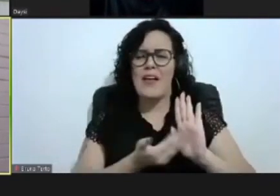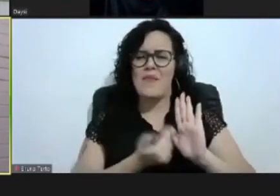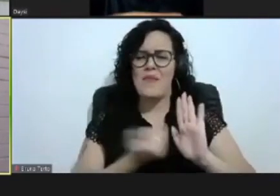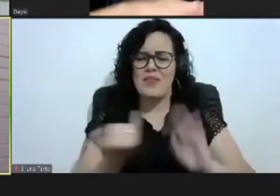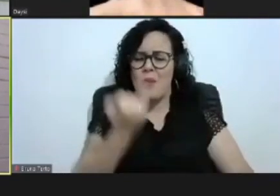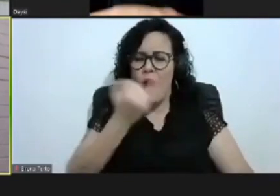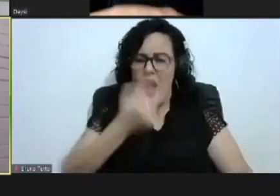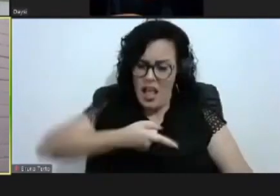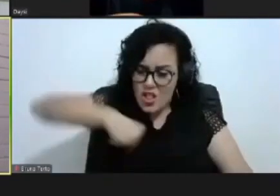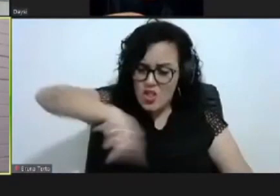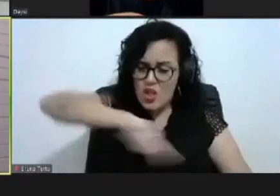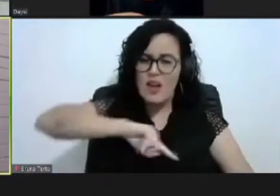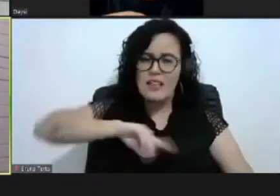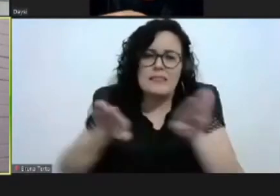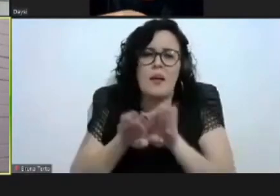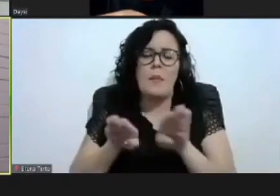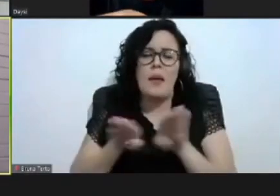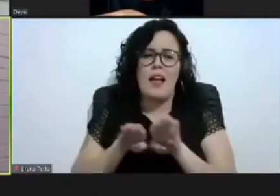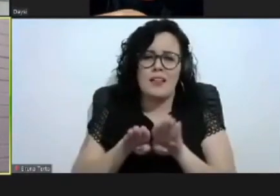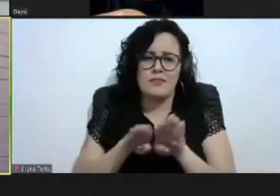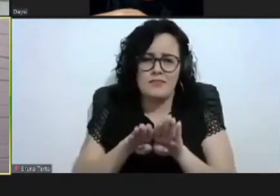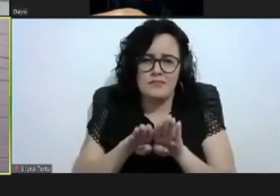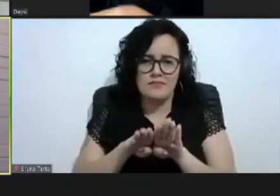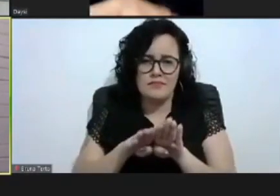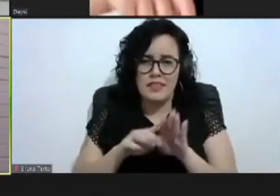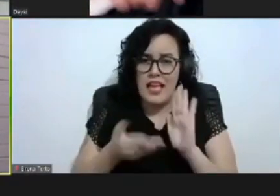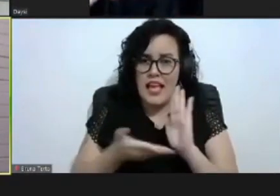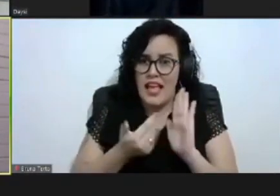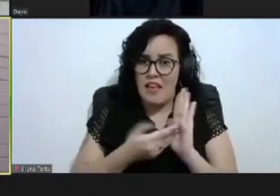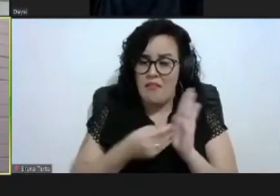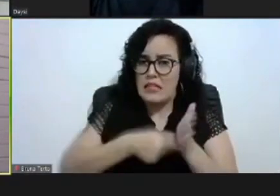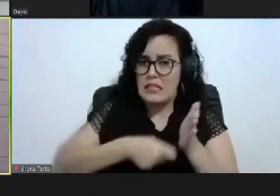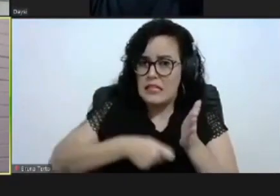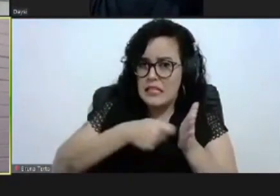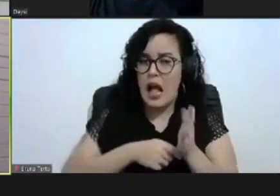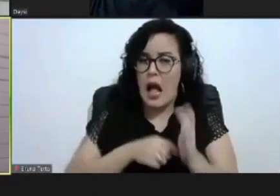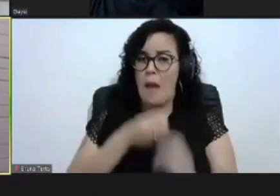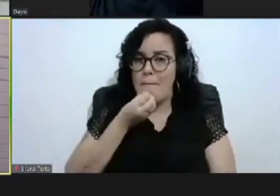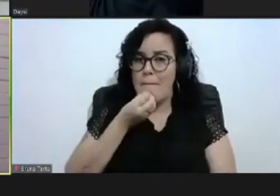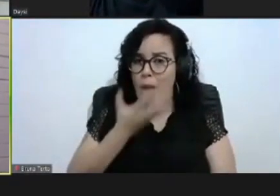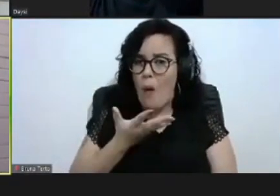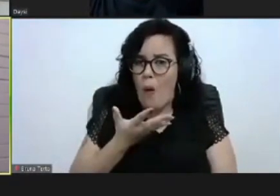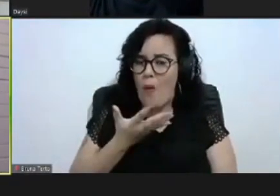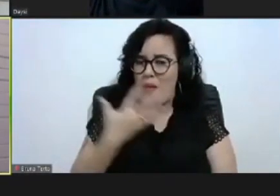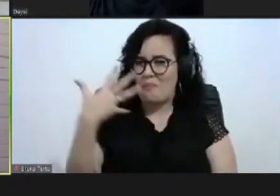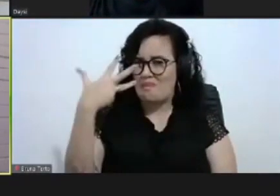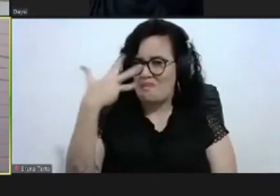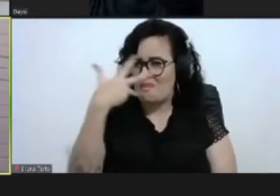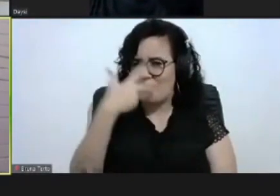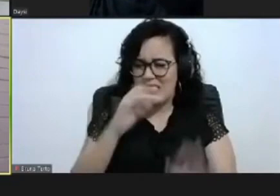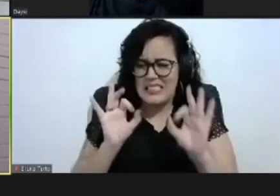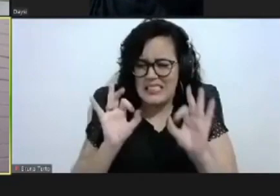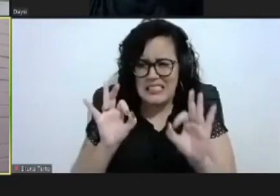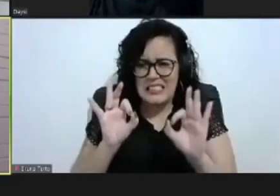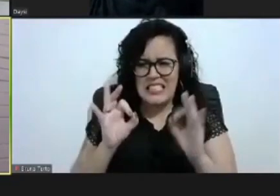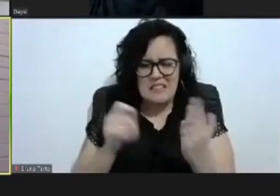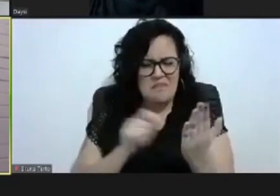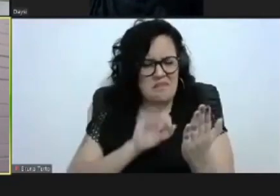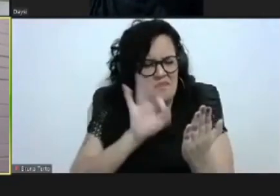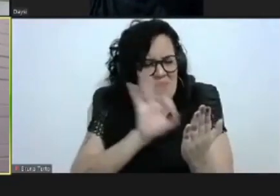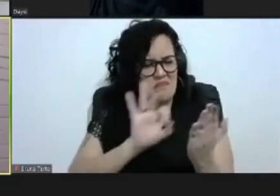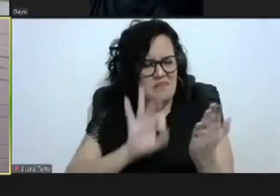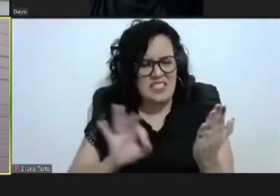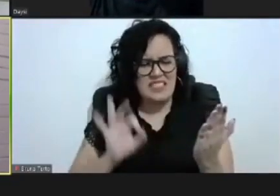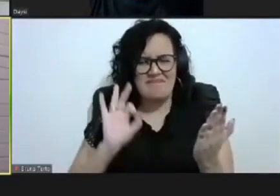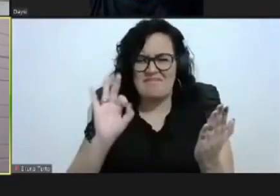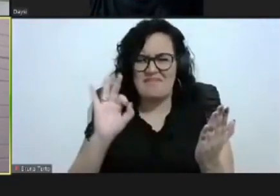tem hoje, uma revista que resiste, que é boa, bonita, bem feita. E se tem uma coisa que acho que a